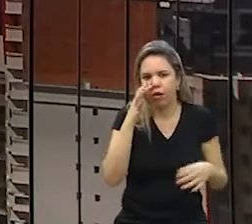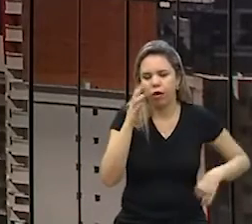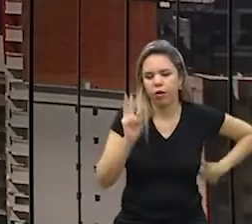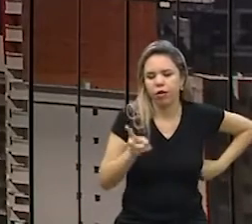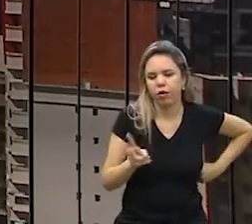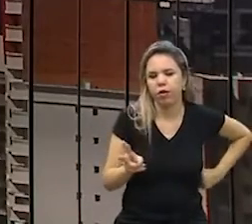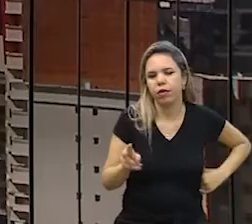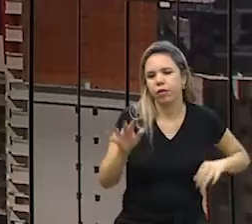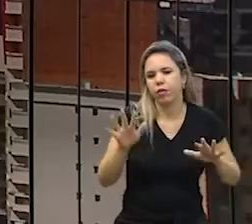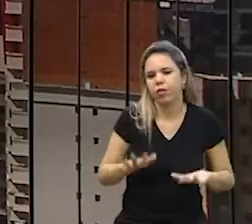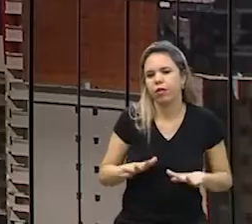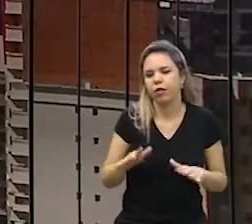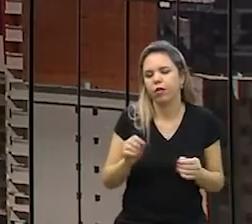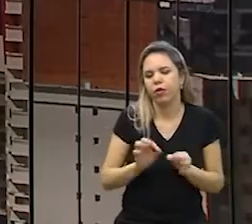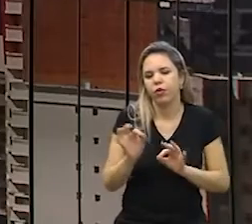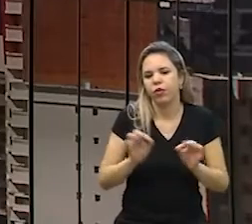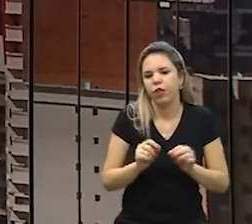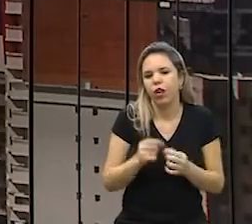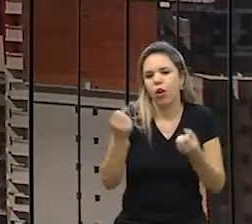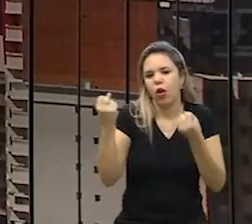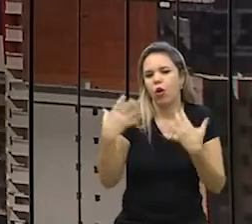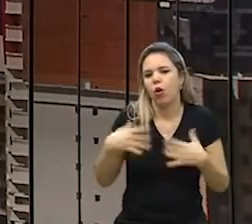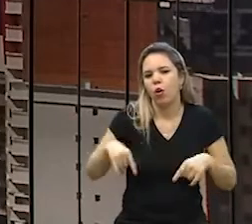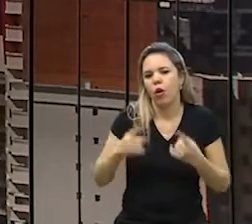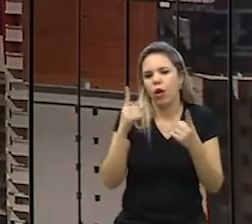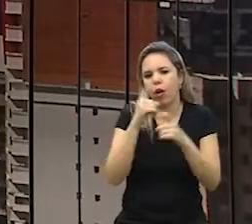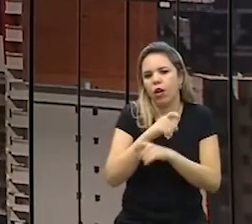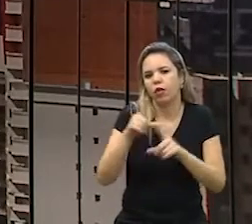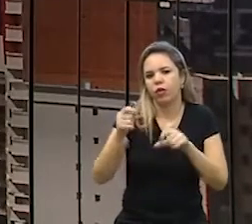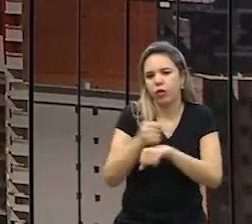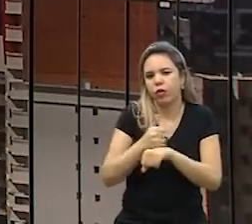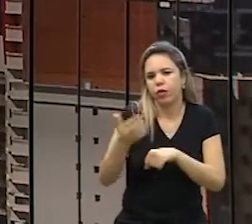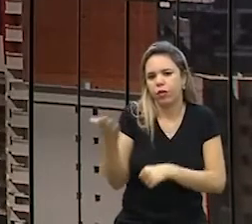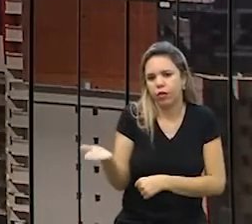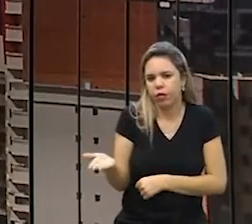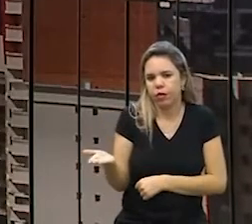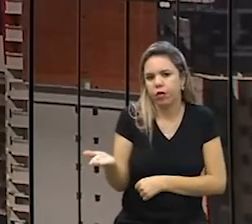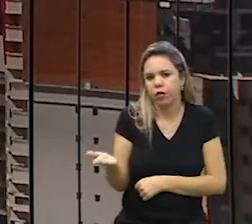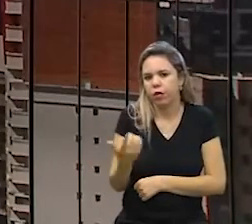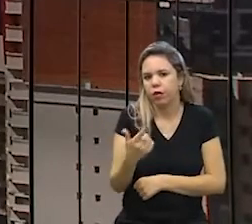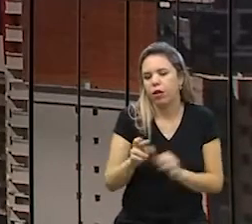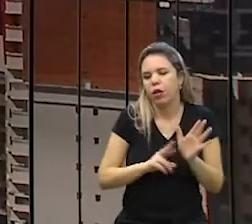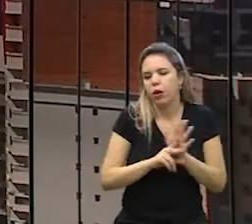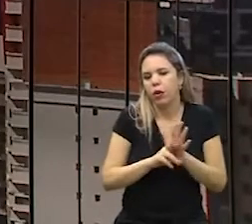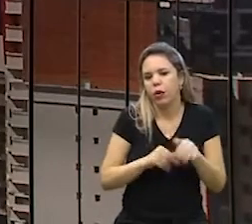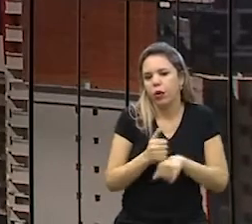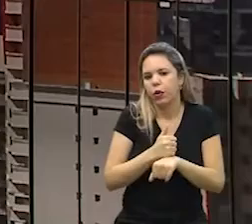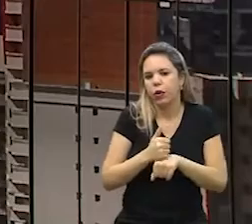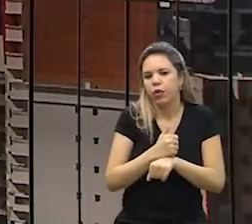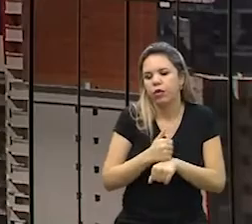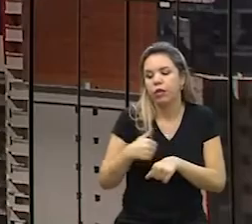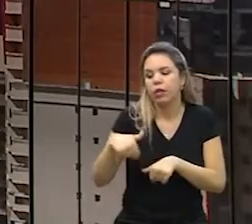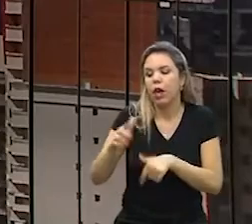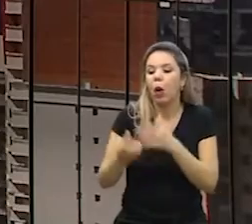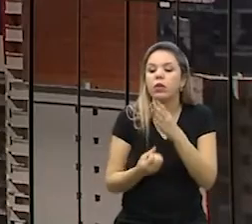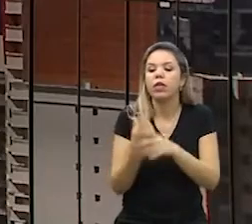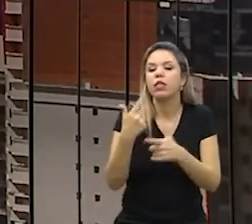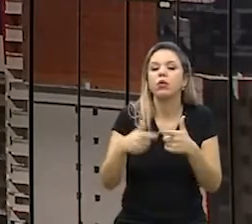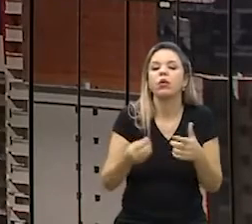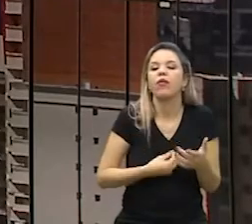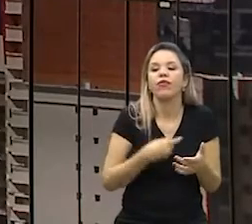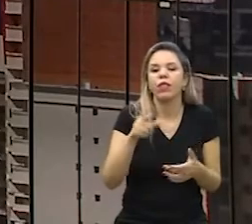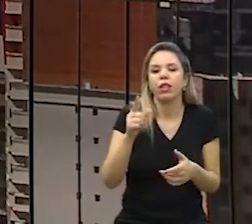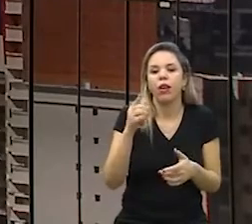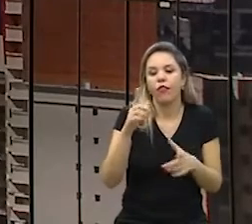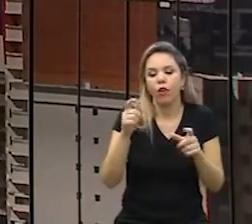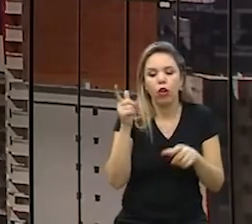para fazer essa foto. Quero que você me conte qual que é o desafio de ser um fotógrafo sendo biólogo, no que você já se meteu aí para fazer essas fotos